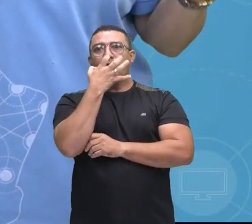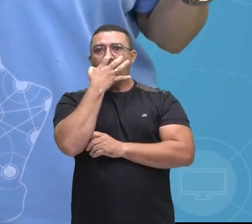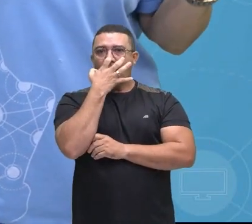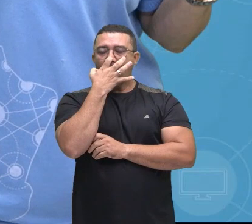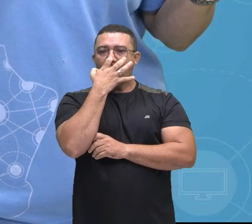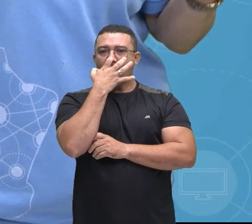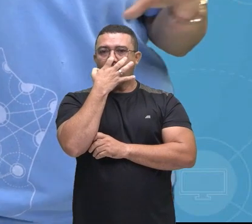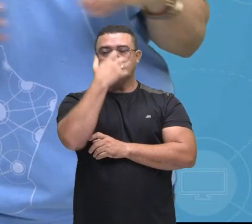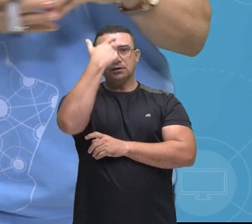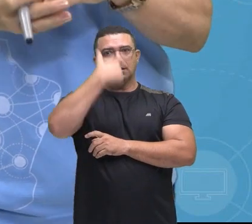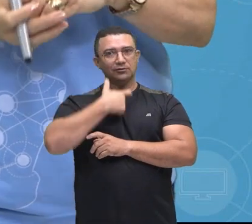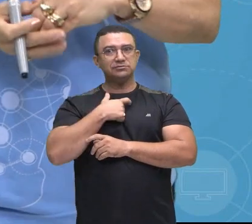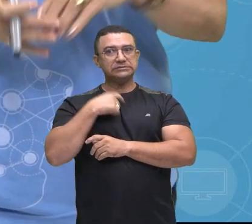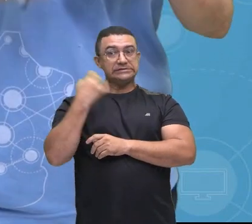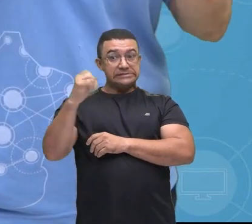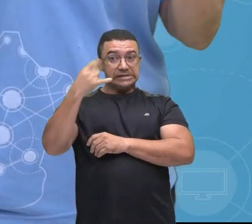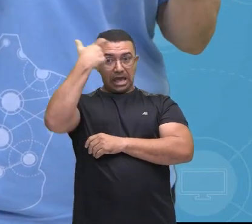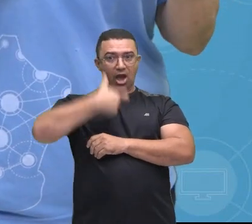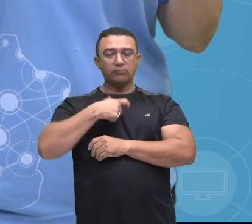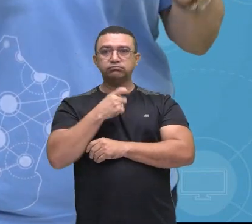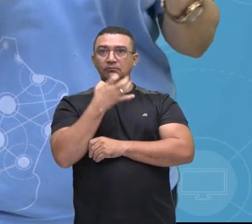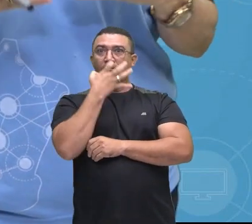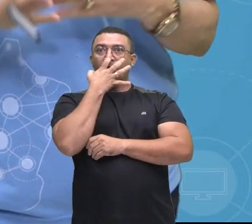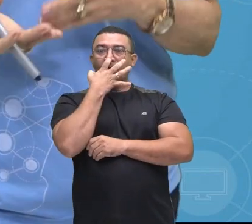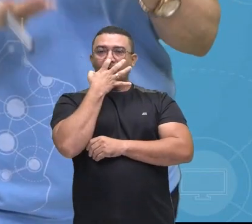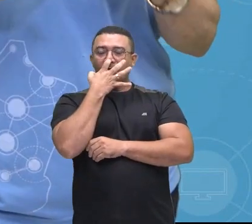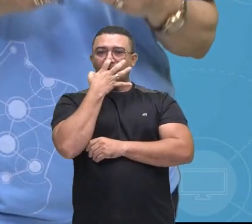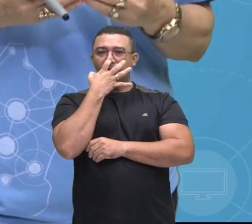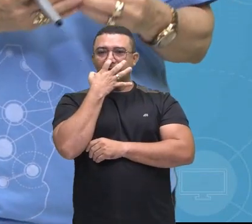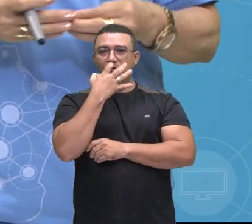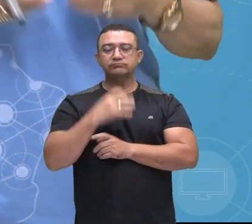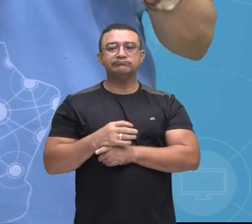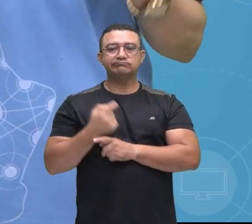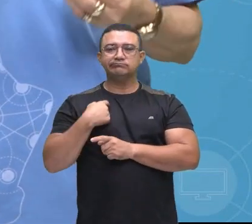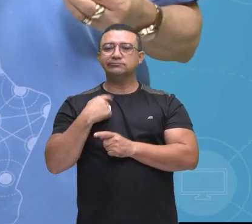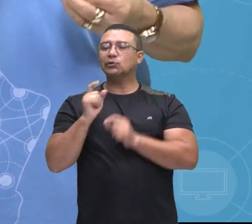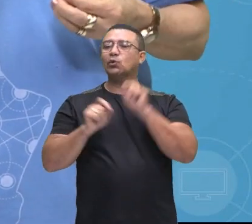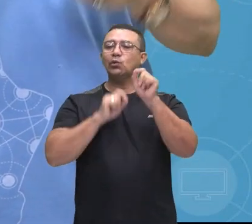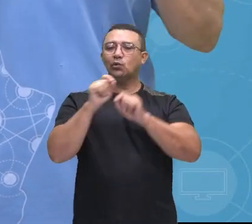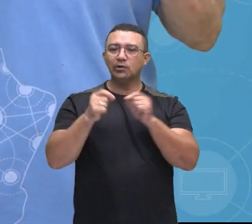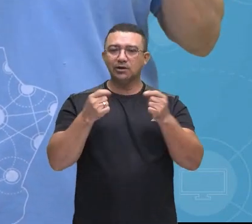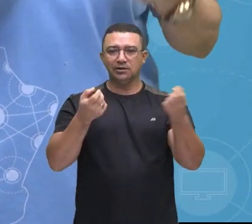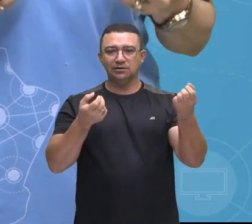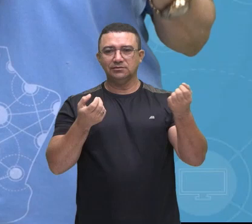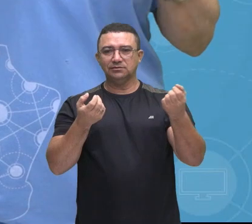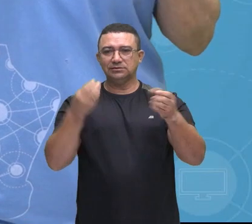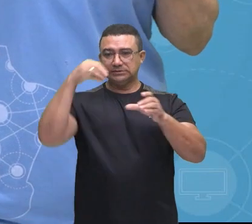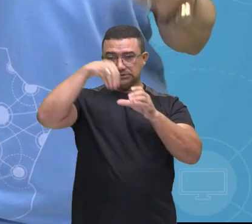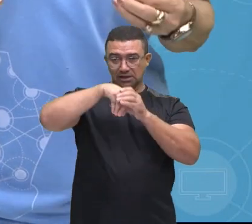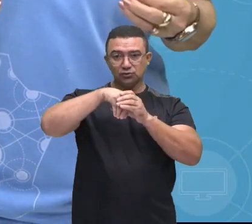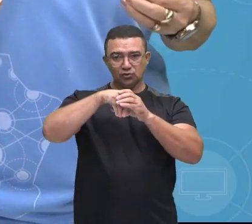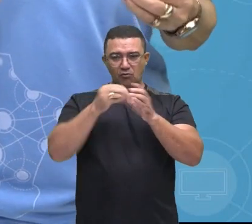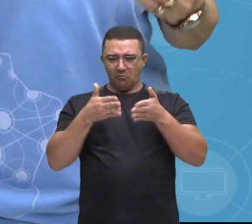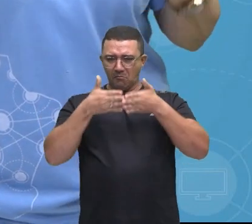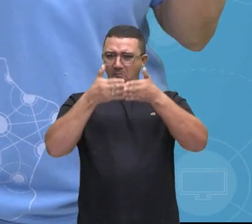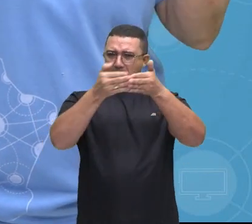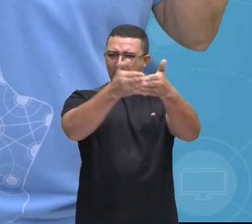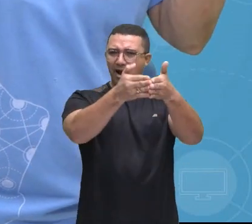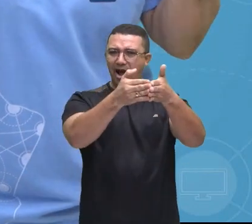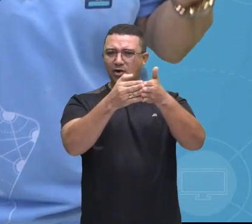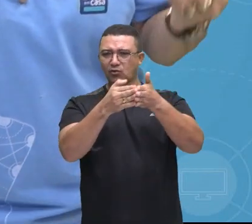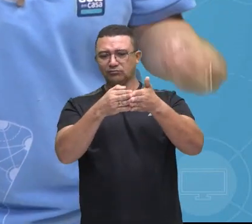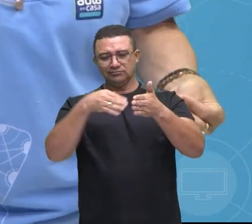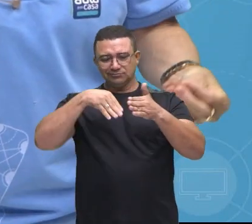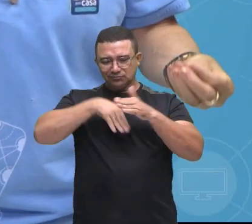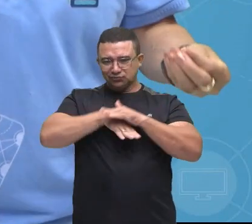estaria aterrorizada. Me obrigando a ficar de plantão no convés por 50 horas.